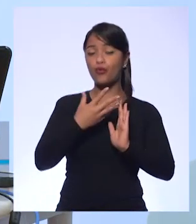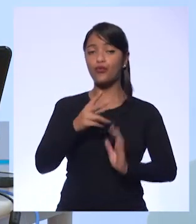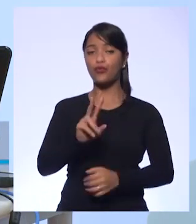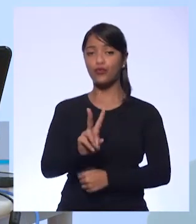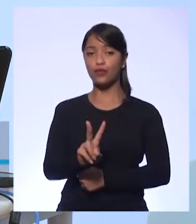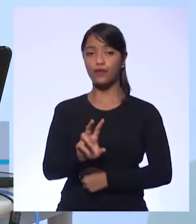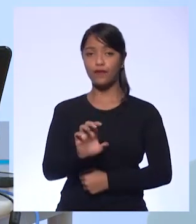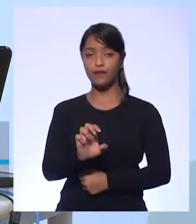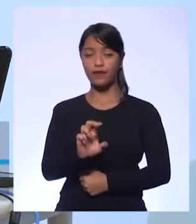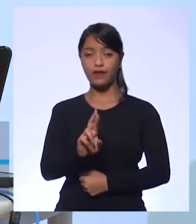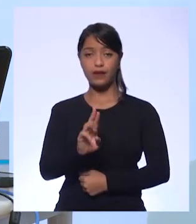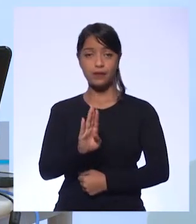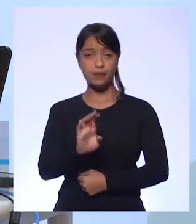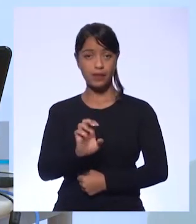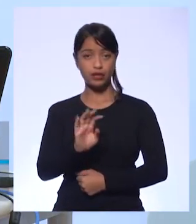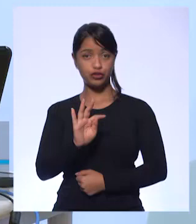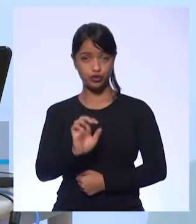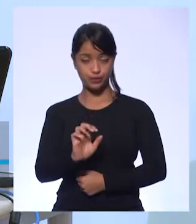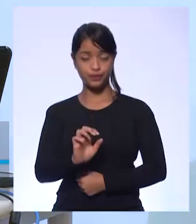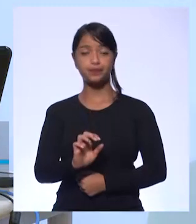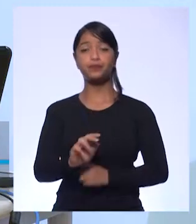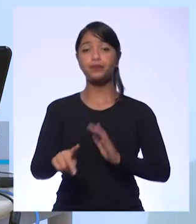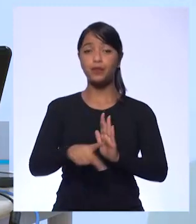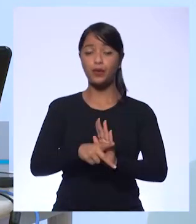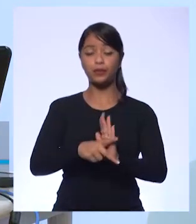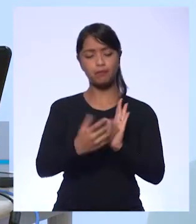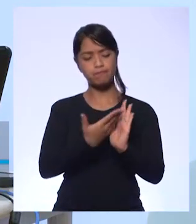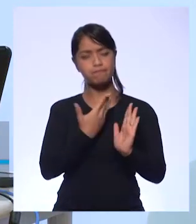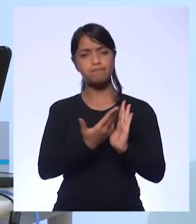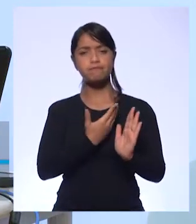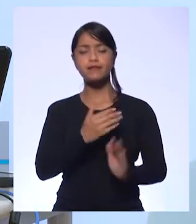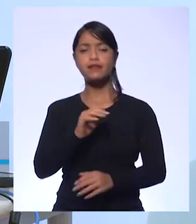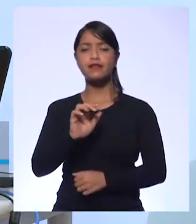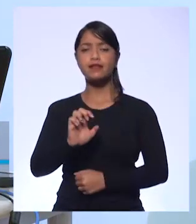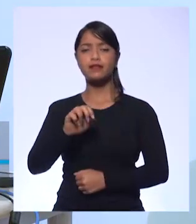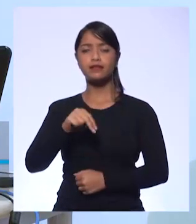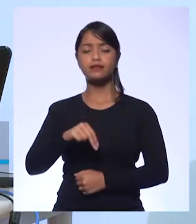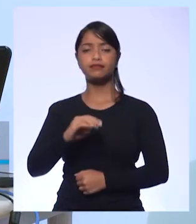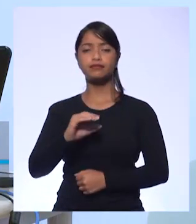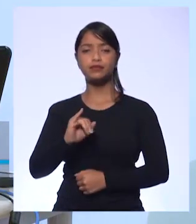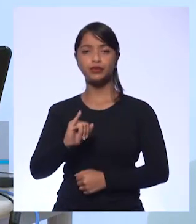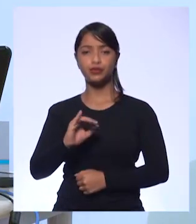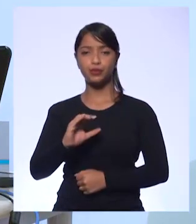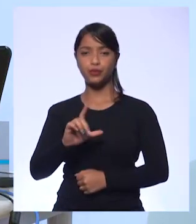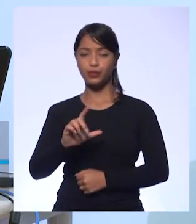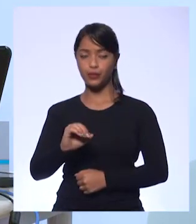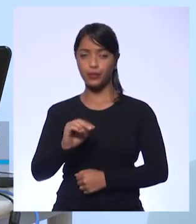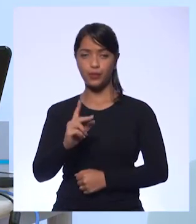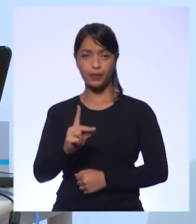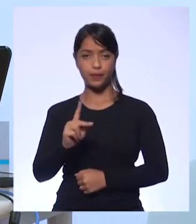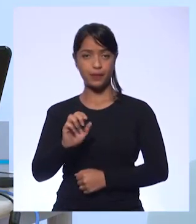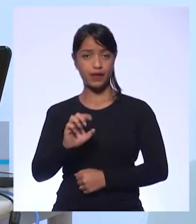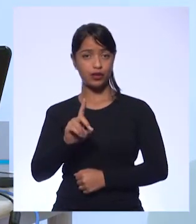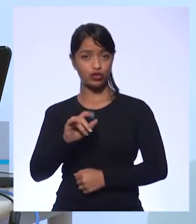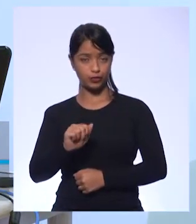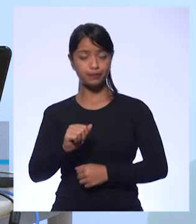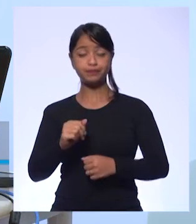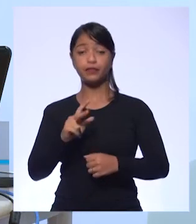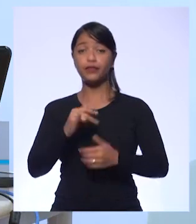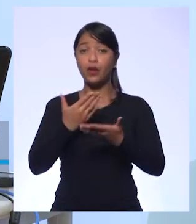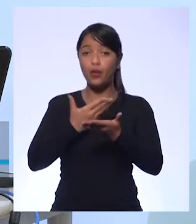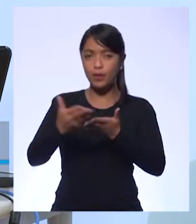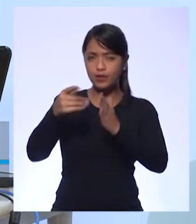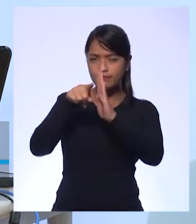estudar, bem interessante. Bem interessante. Antes da gente começar lá com a nossa sondagem, pode abrir o chat, porque aí eles vão dando bom dia, o